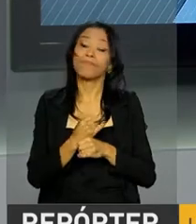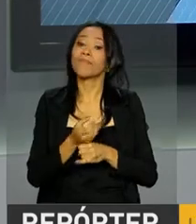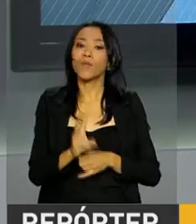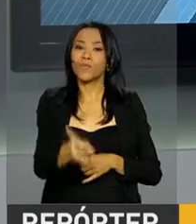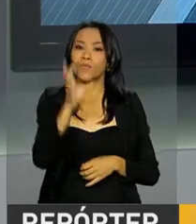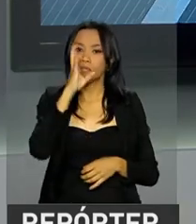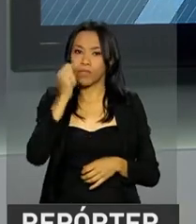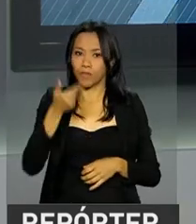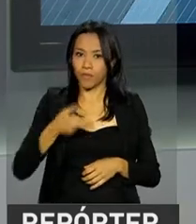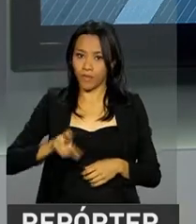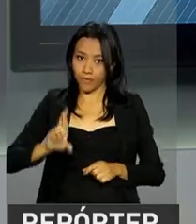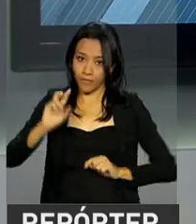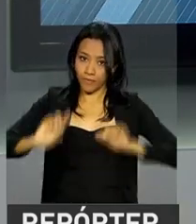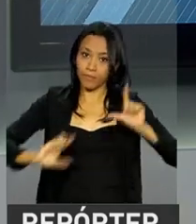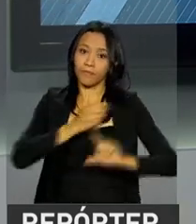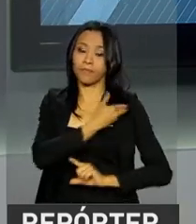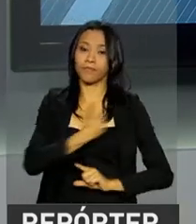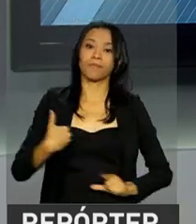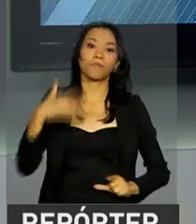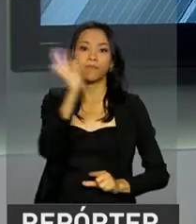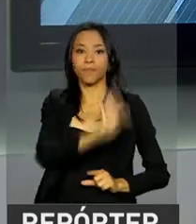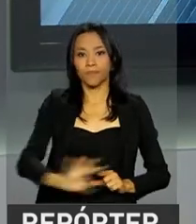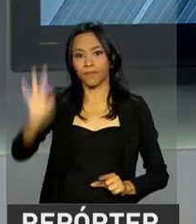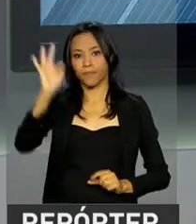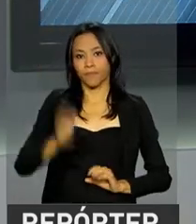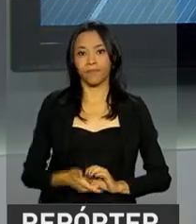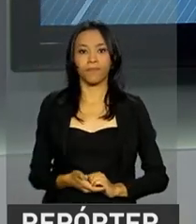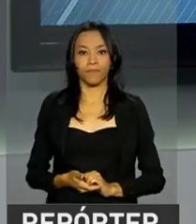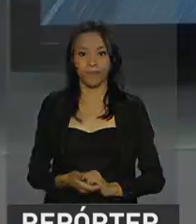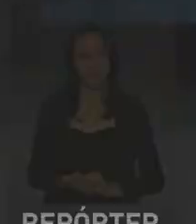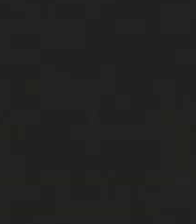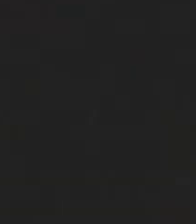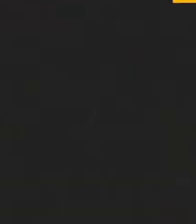continue com a gente na nbr a tv do governo federal